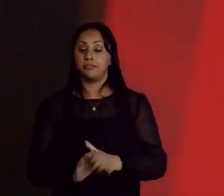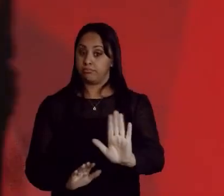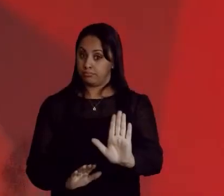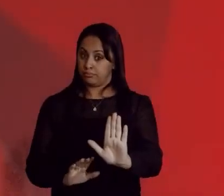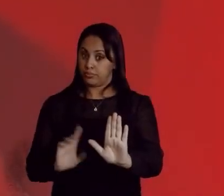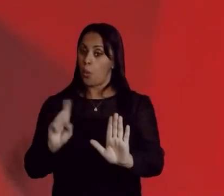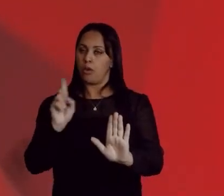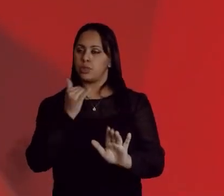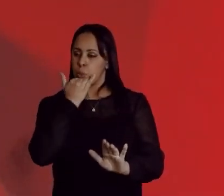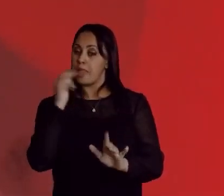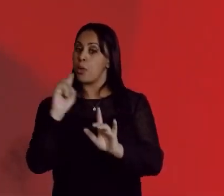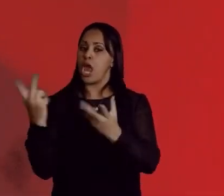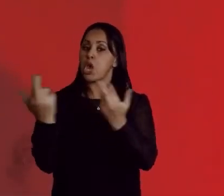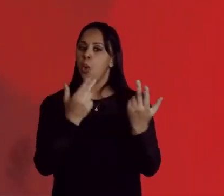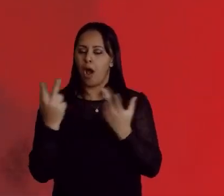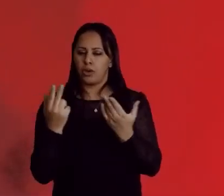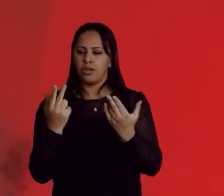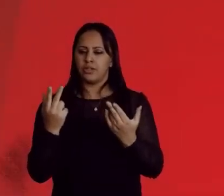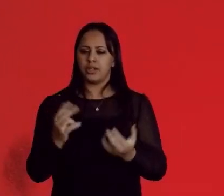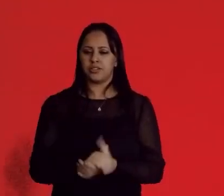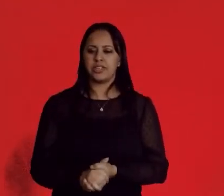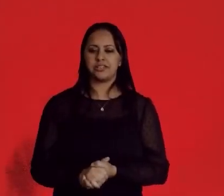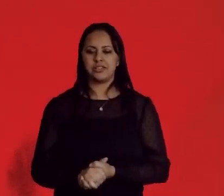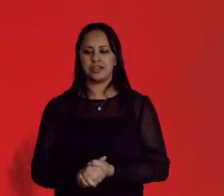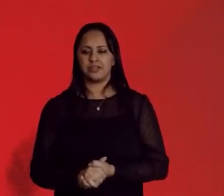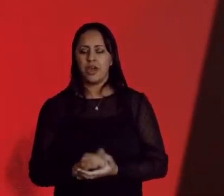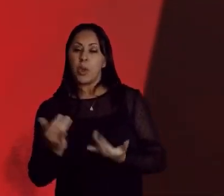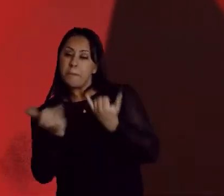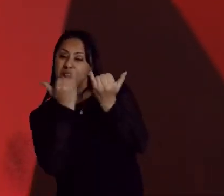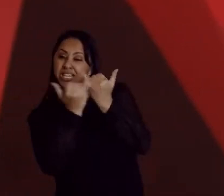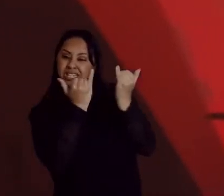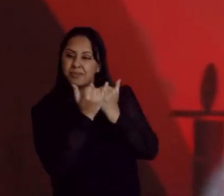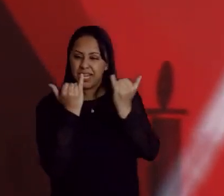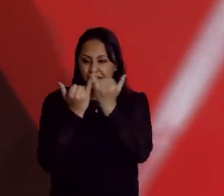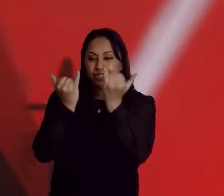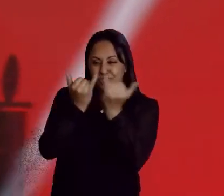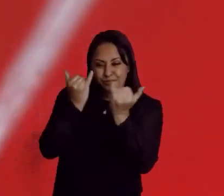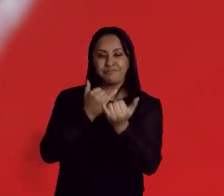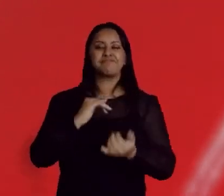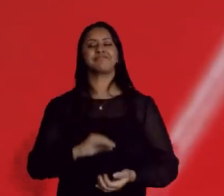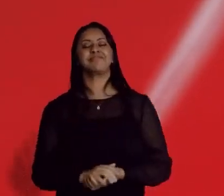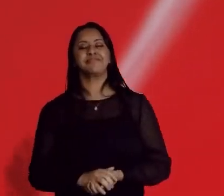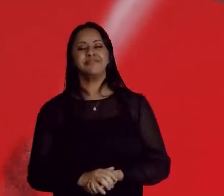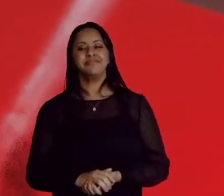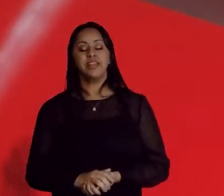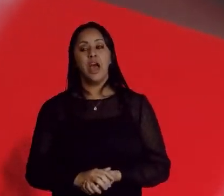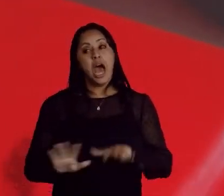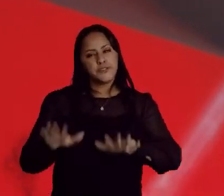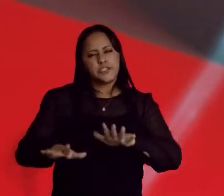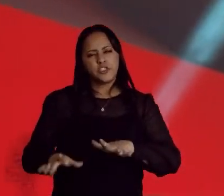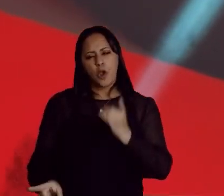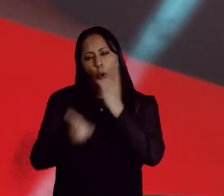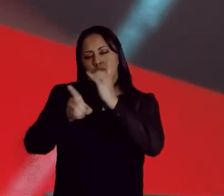com iguais, é com semelhantes. E por ser com semelhantes, tem hora que nós vamos encontrar